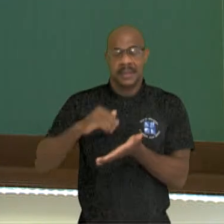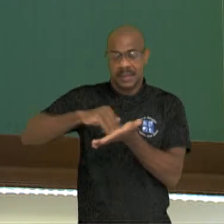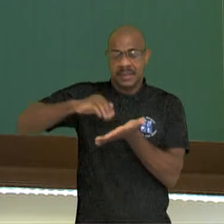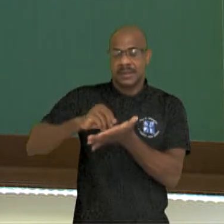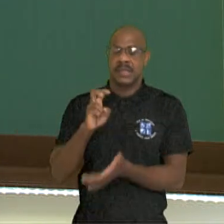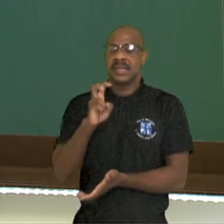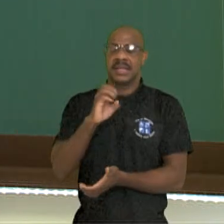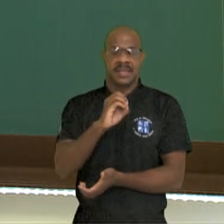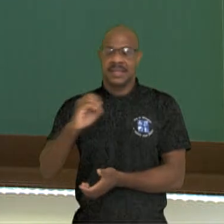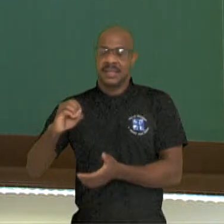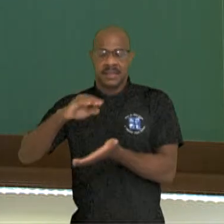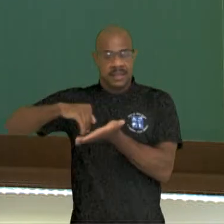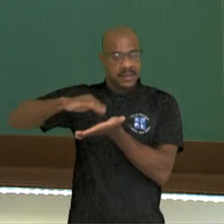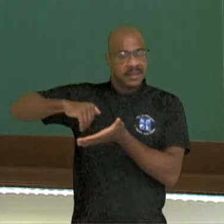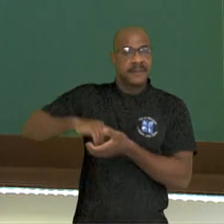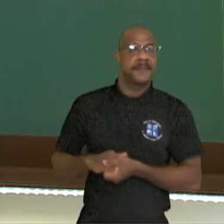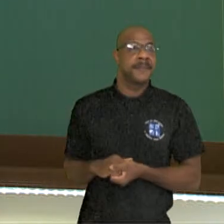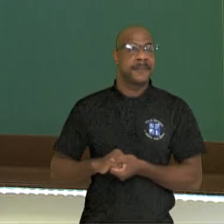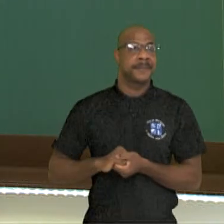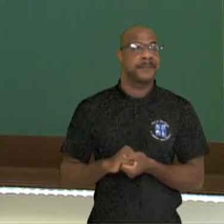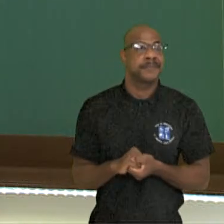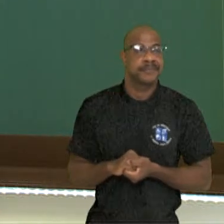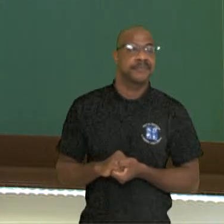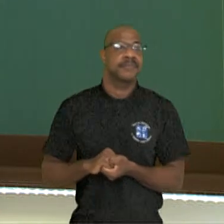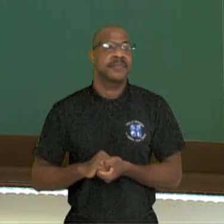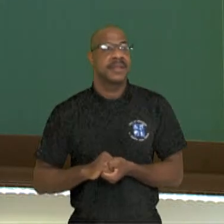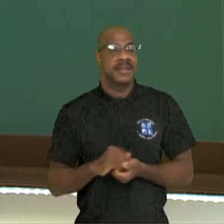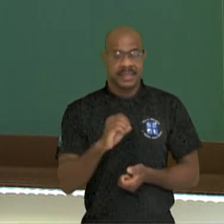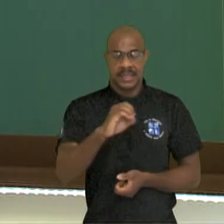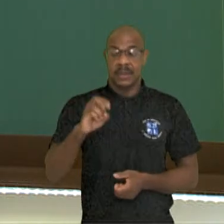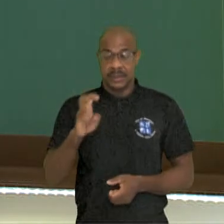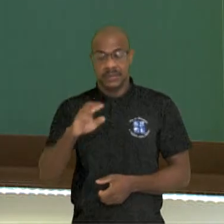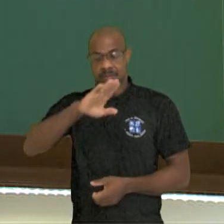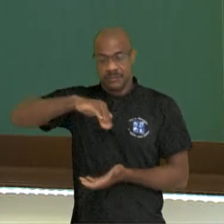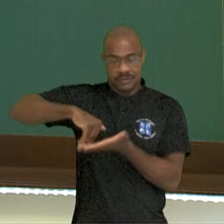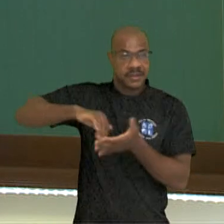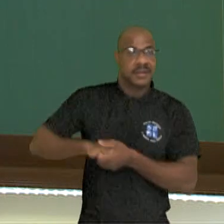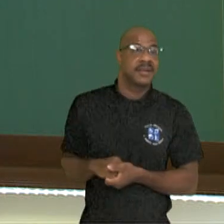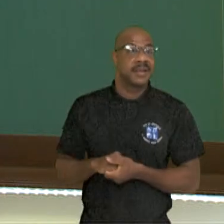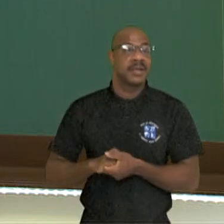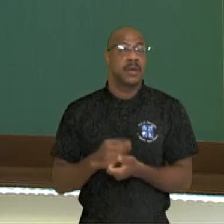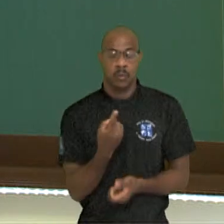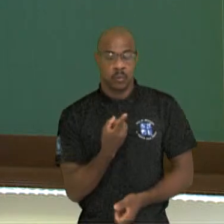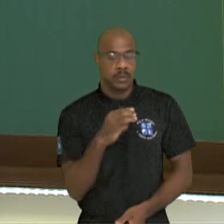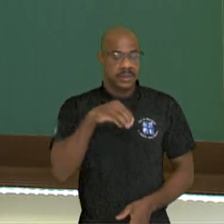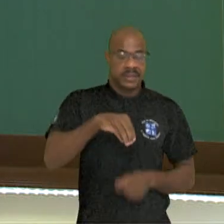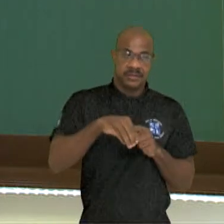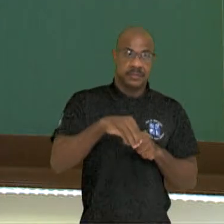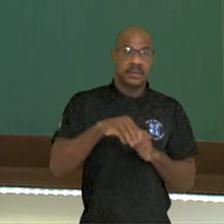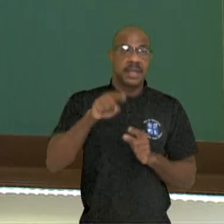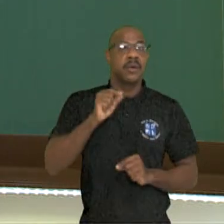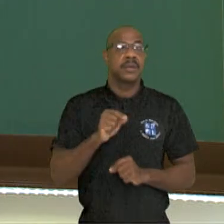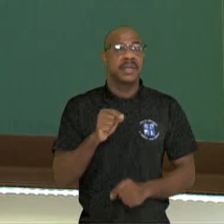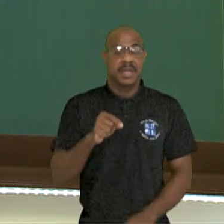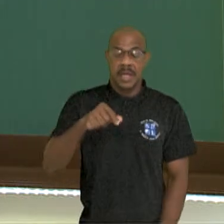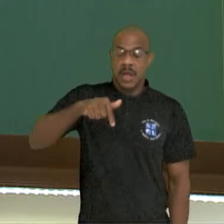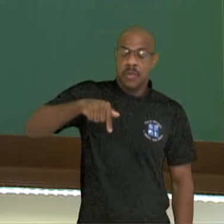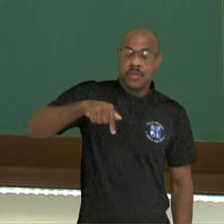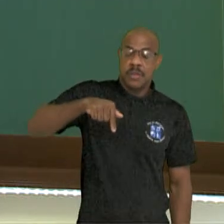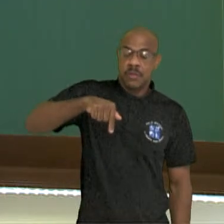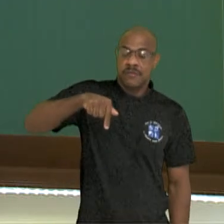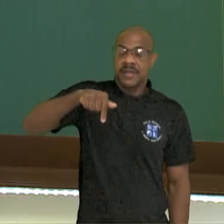5 zeros. A partir disso, observa-se que cada 1 centímetro no mapa valem 97 quilômetros